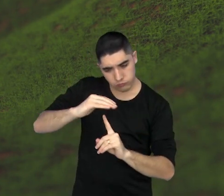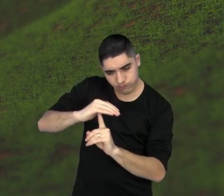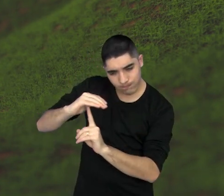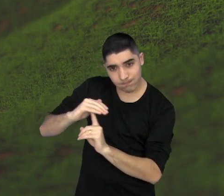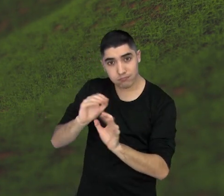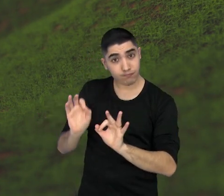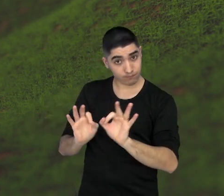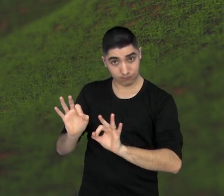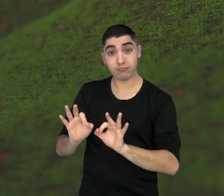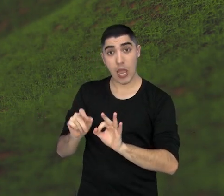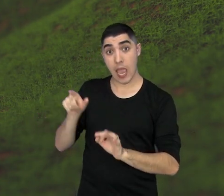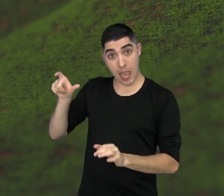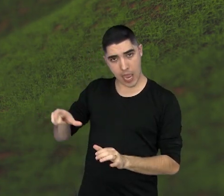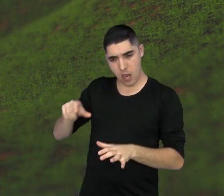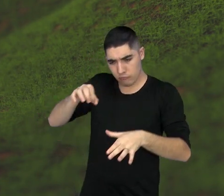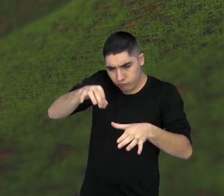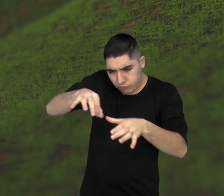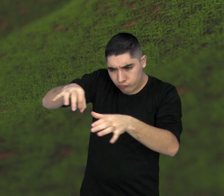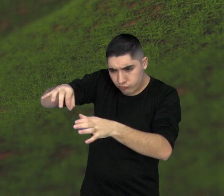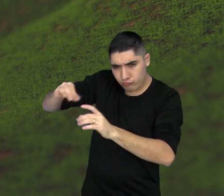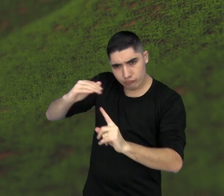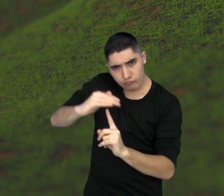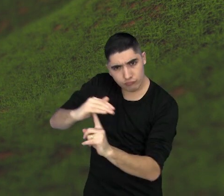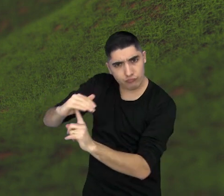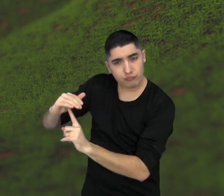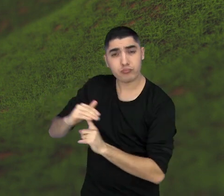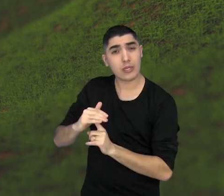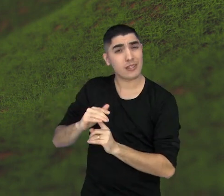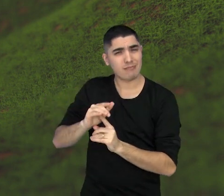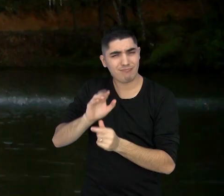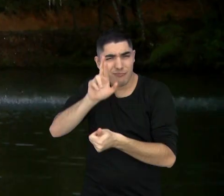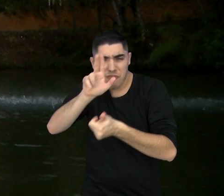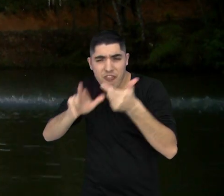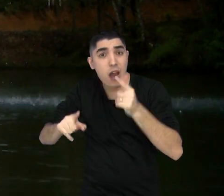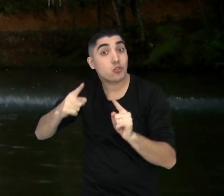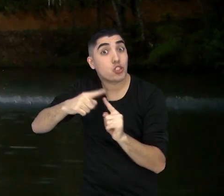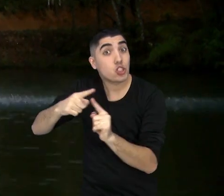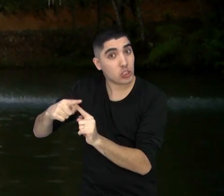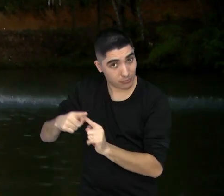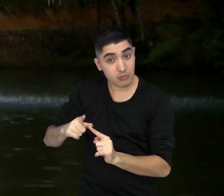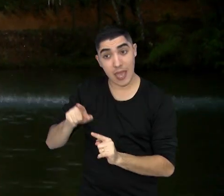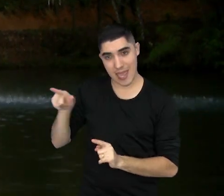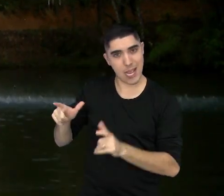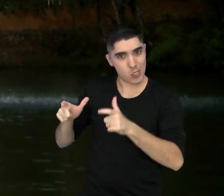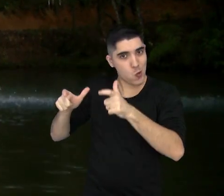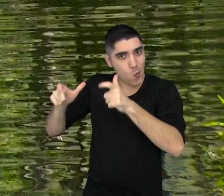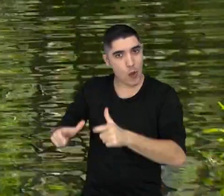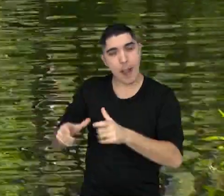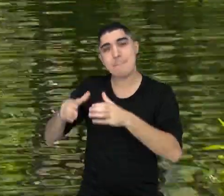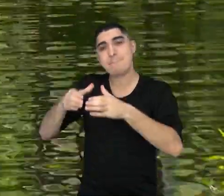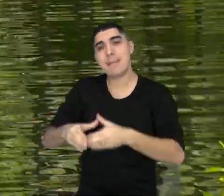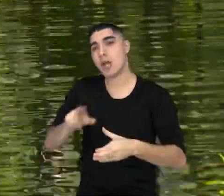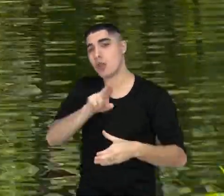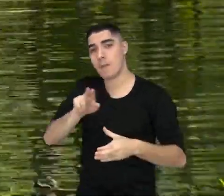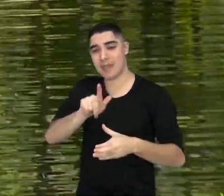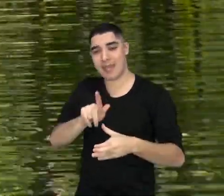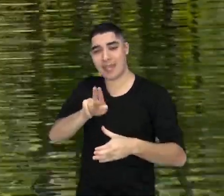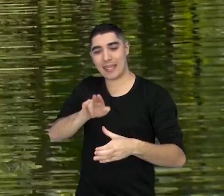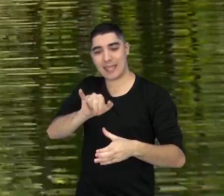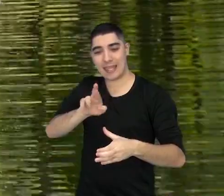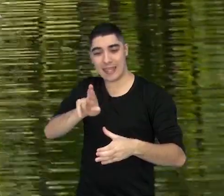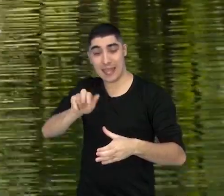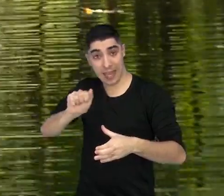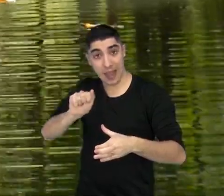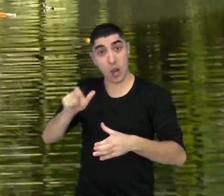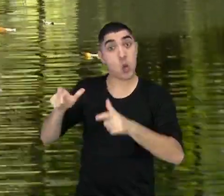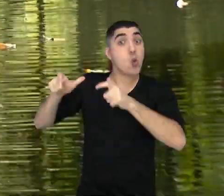cogumelos. Além da plantação e cultivo de diversas espécies, o espaço, localizado no bairro do Guirra, em São